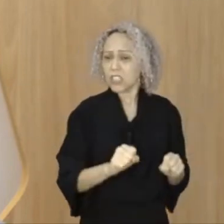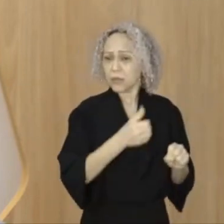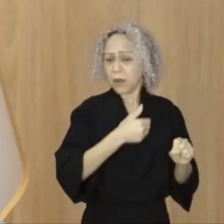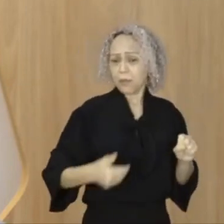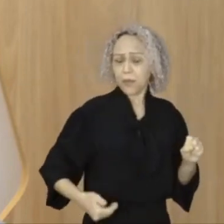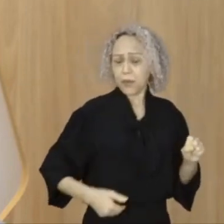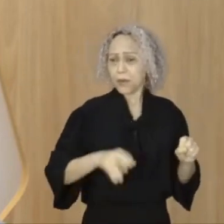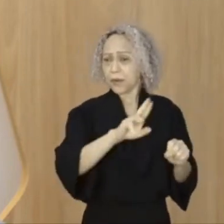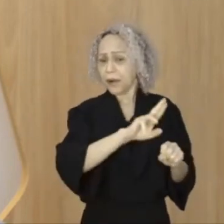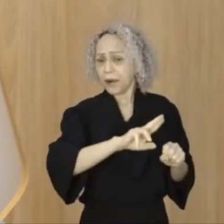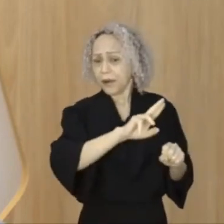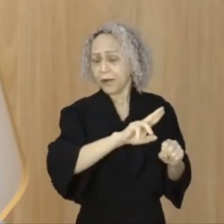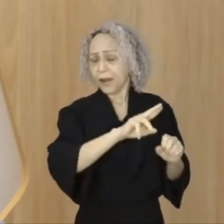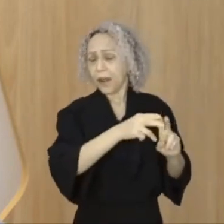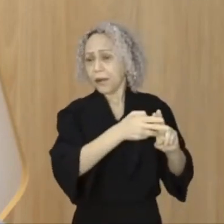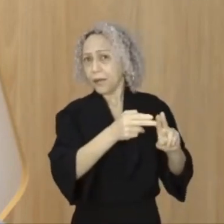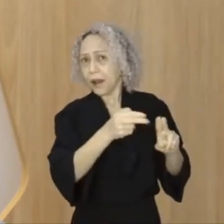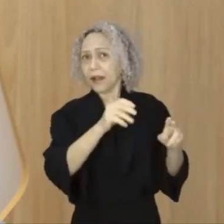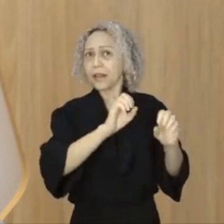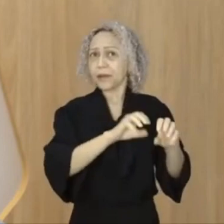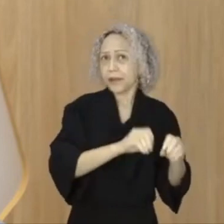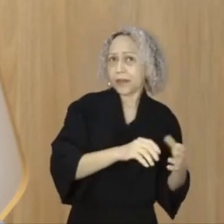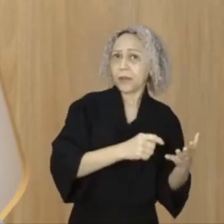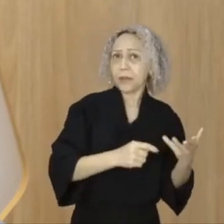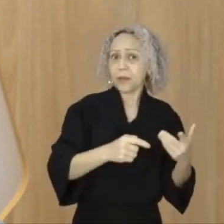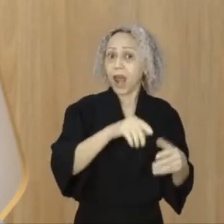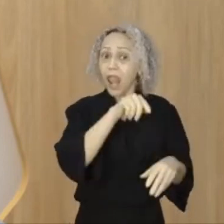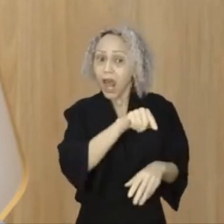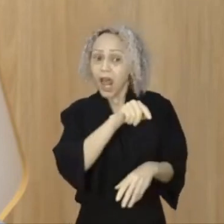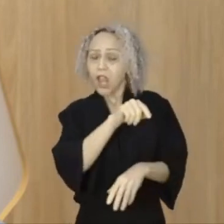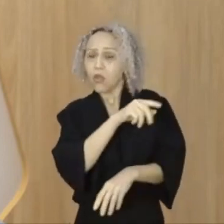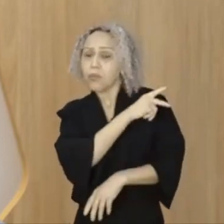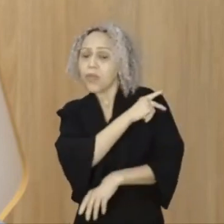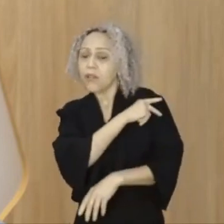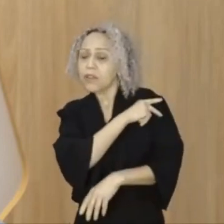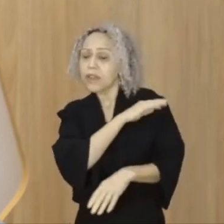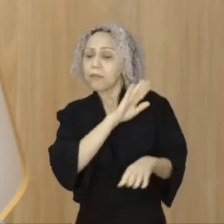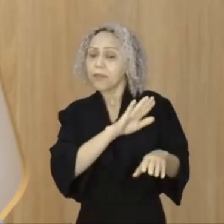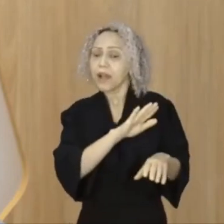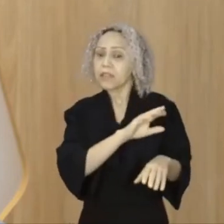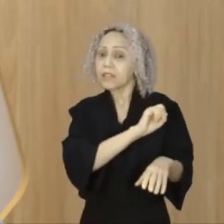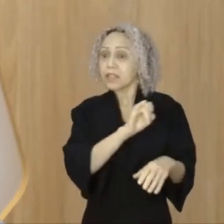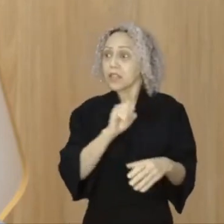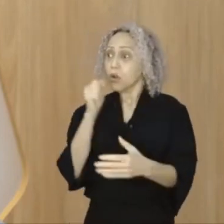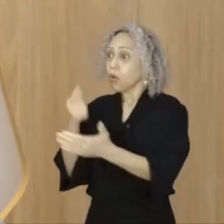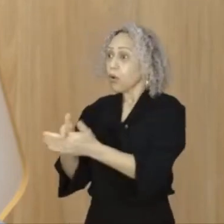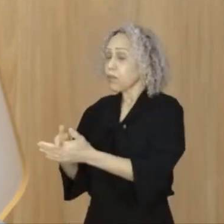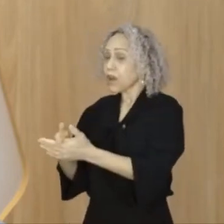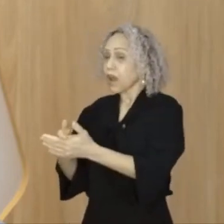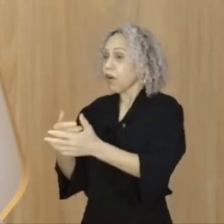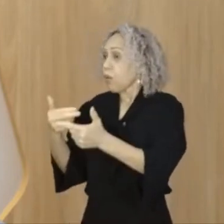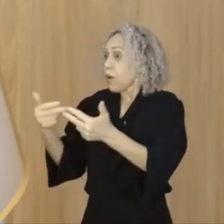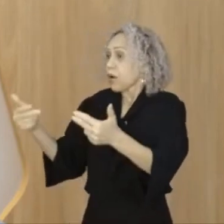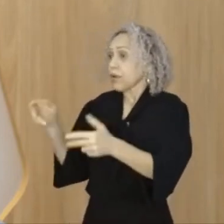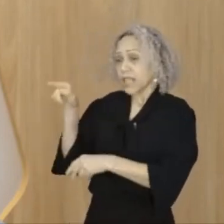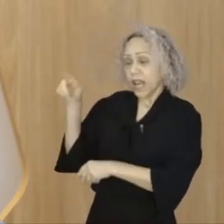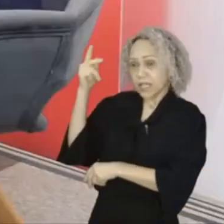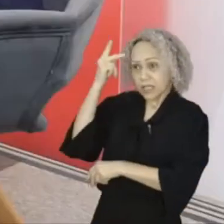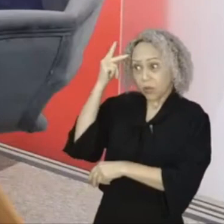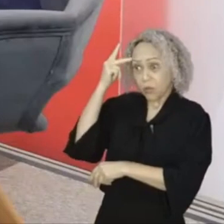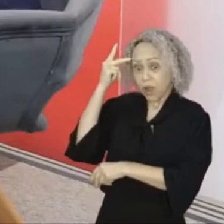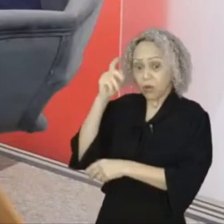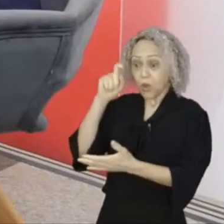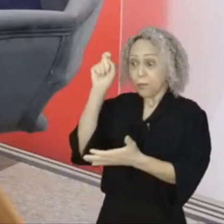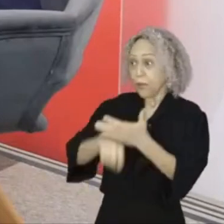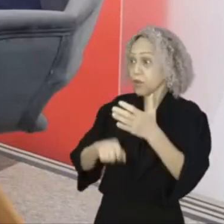reforma tributária. Mas também o presidente Lula, de um gesto de compreensão que é a União que deve resolver os problemas dos